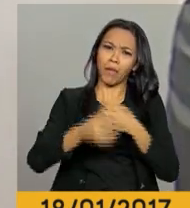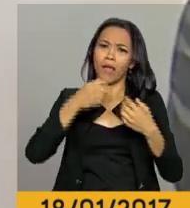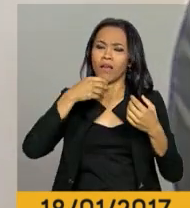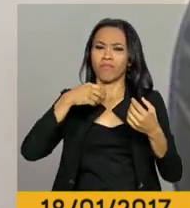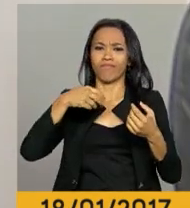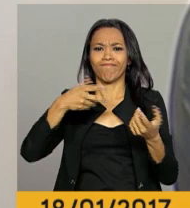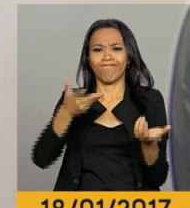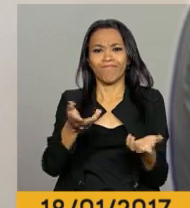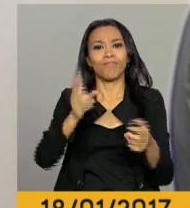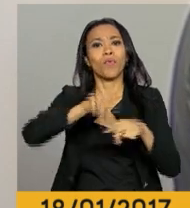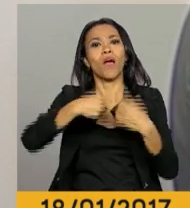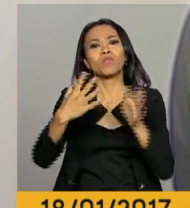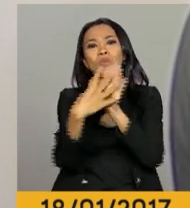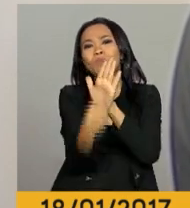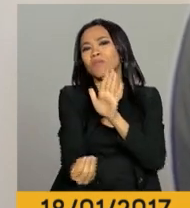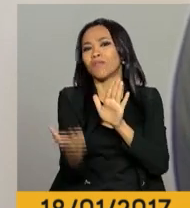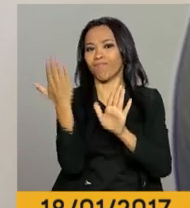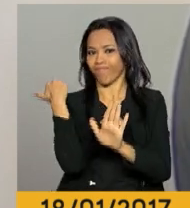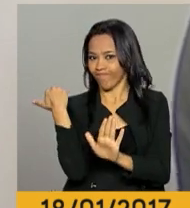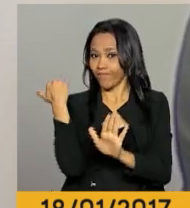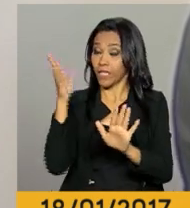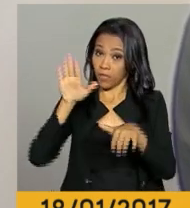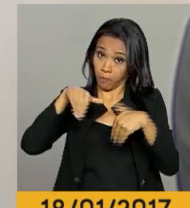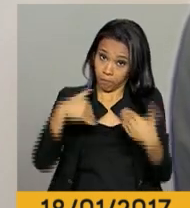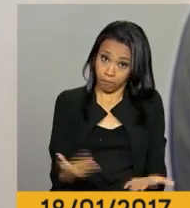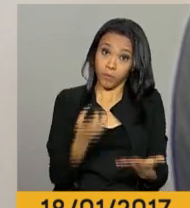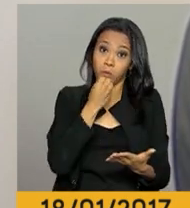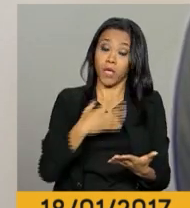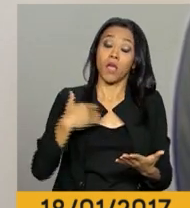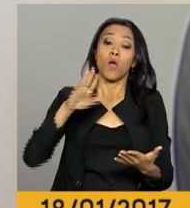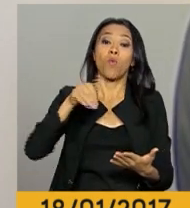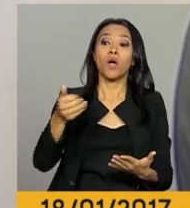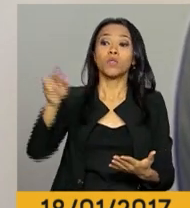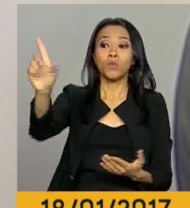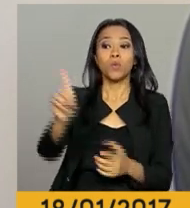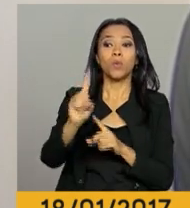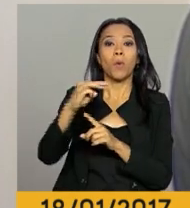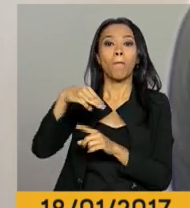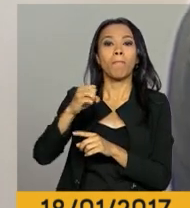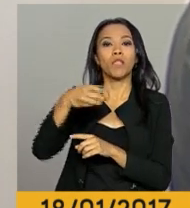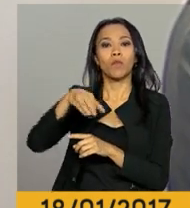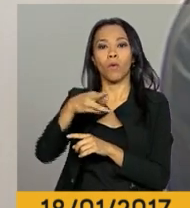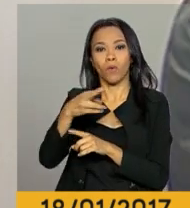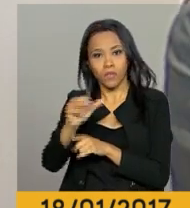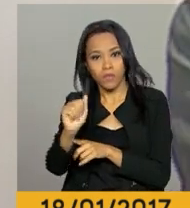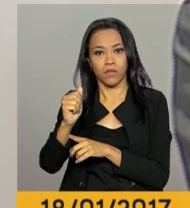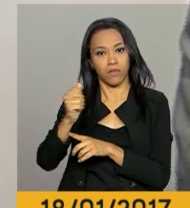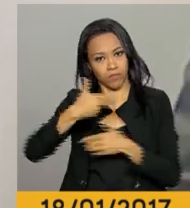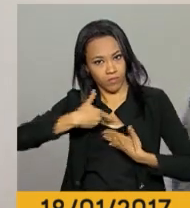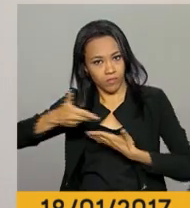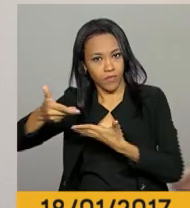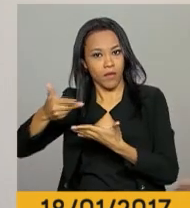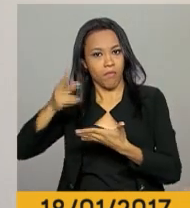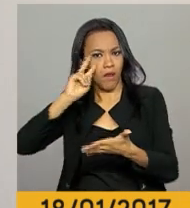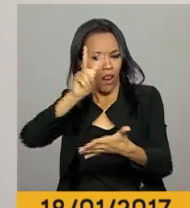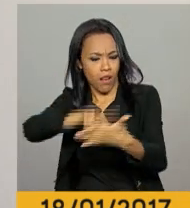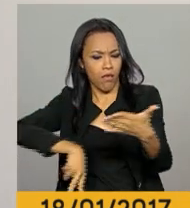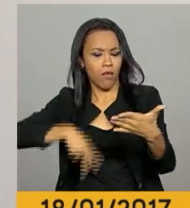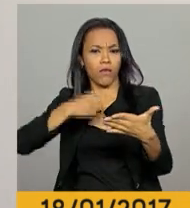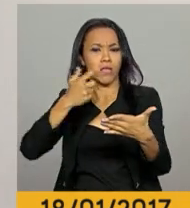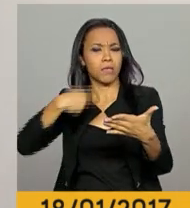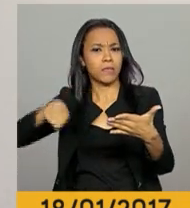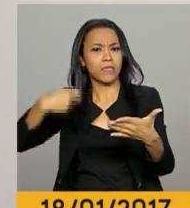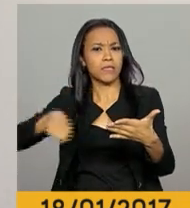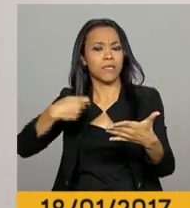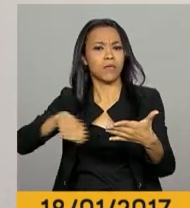programa ente ao ensino médio pois muito bem quando o Mendonça Filho me levou a matéria e sugeriu cafarelli que nós fizéssemos